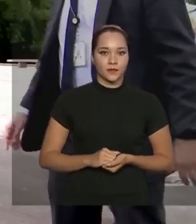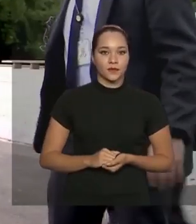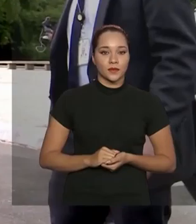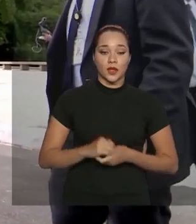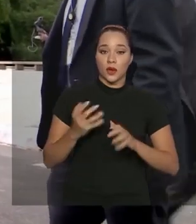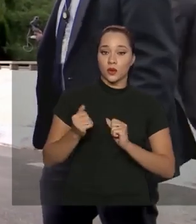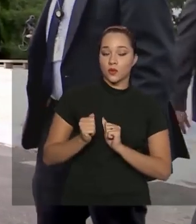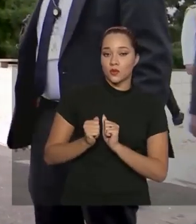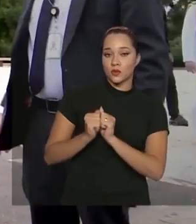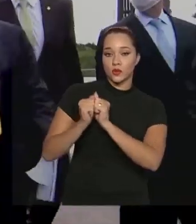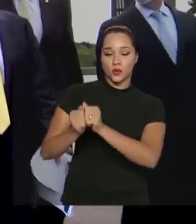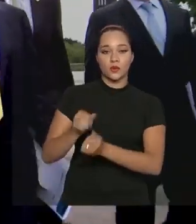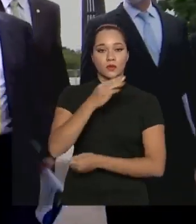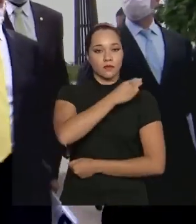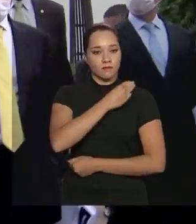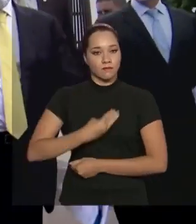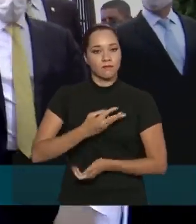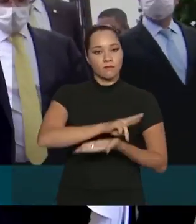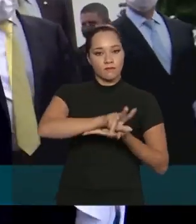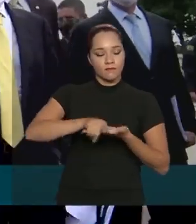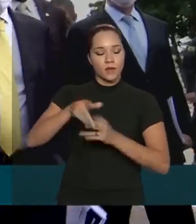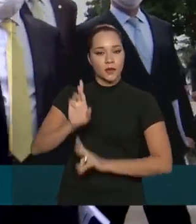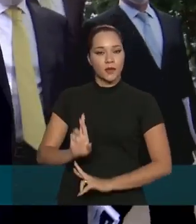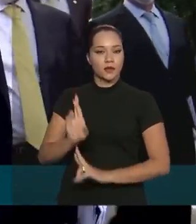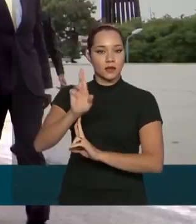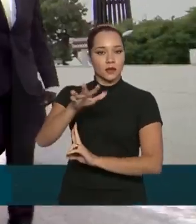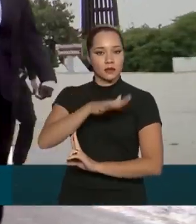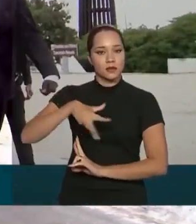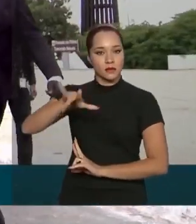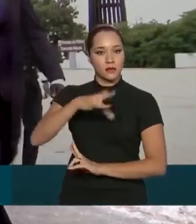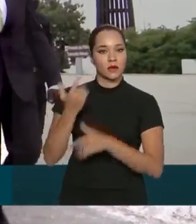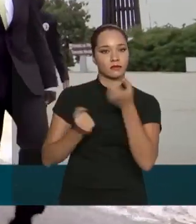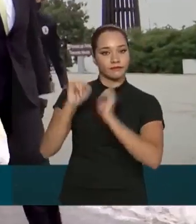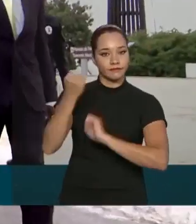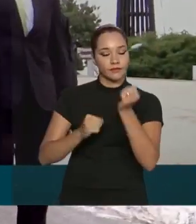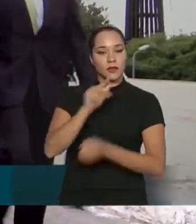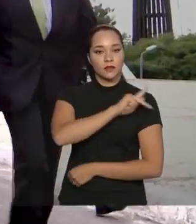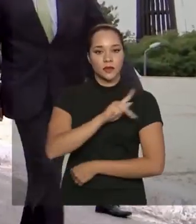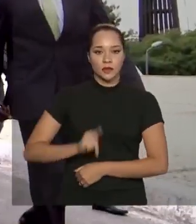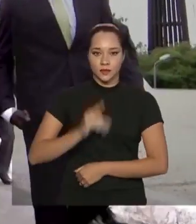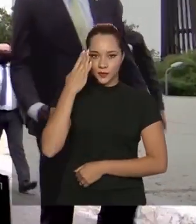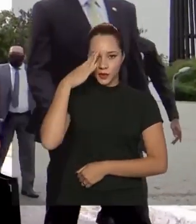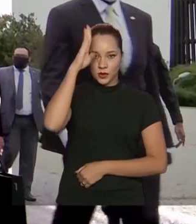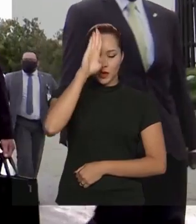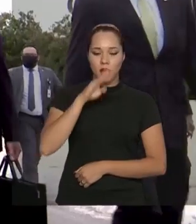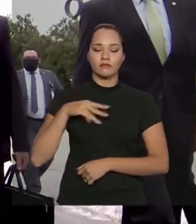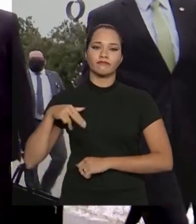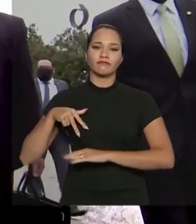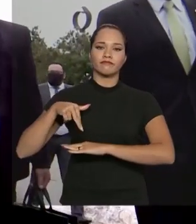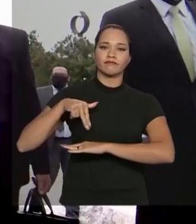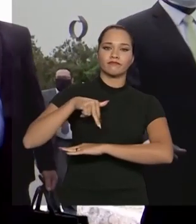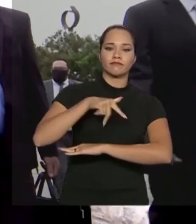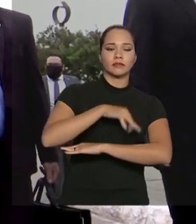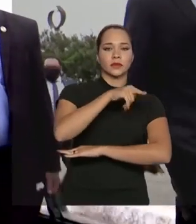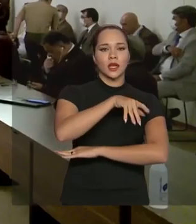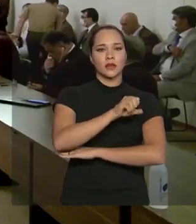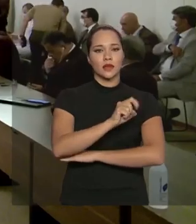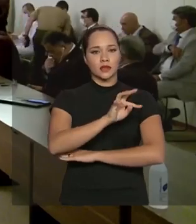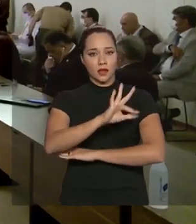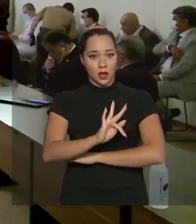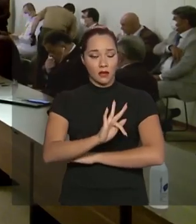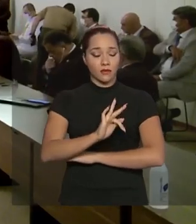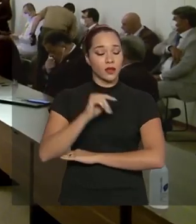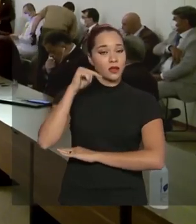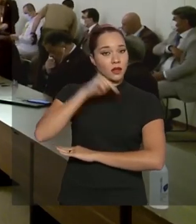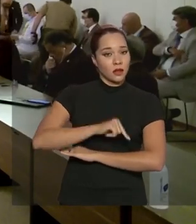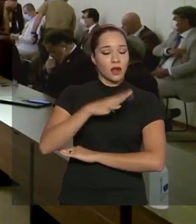Acompanhado de ministros e de representantes da indústria, o presidente Jair Bolsonaro foi a pé ao Supremo Tribunal Federal. Na